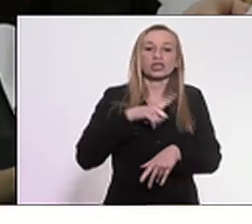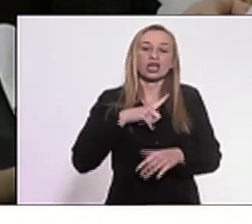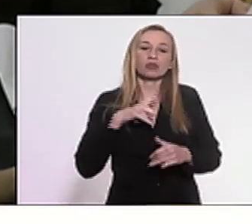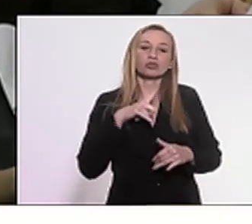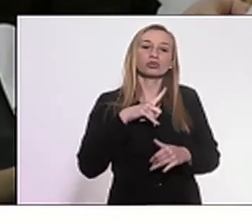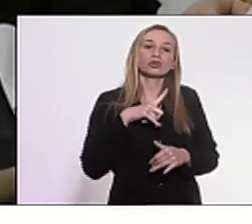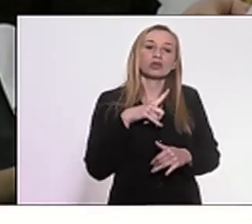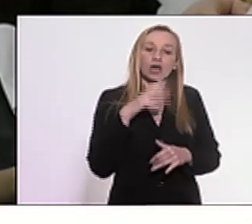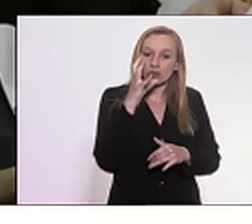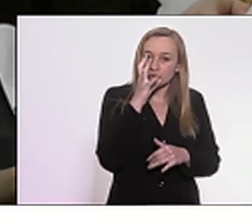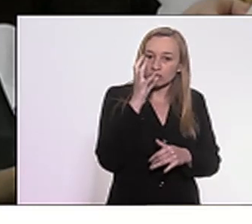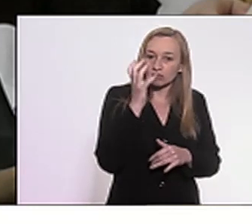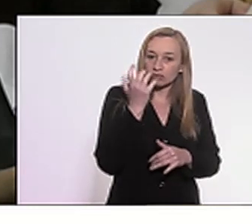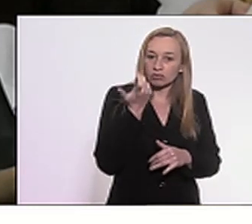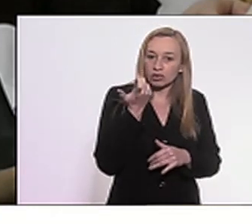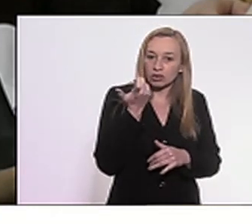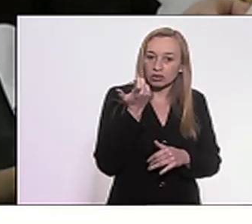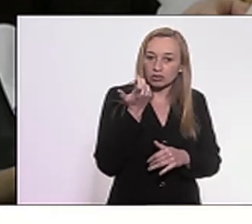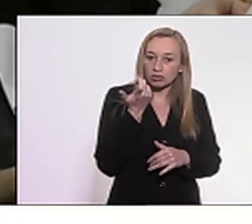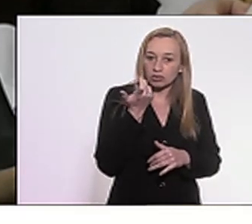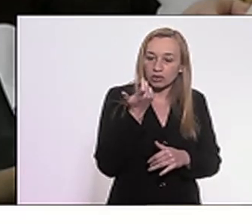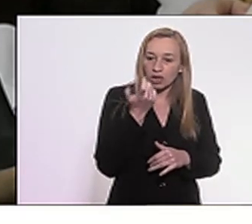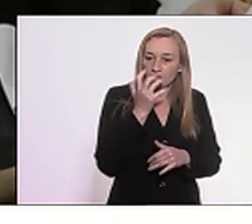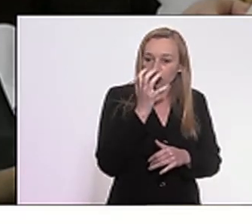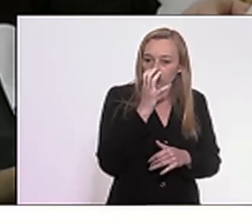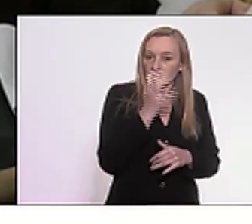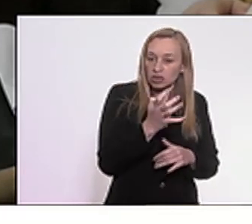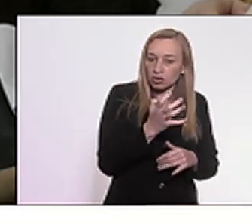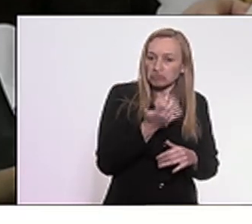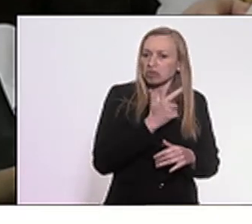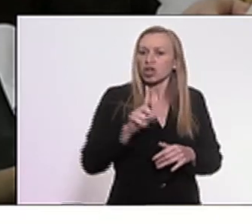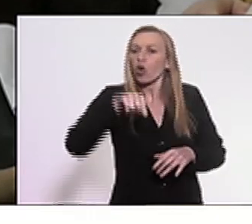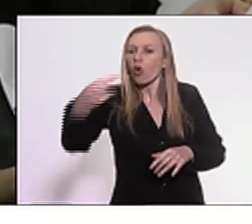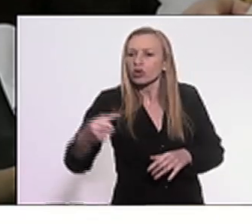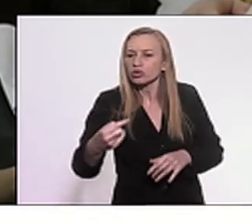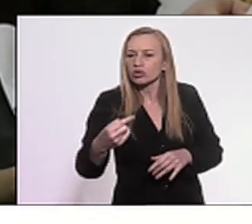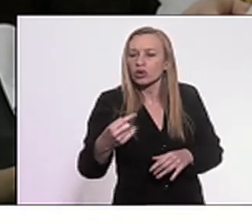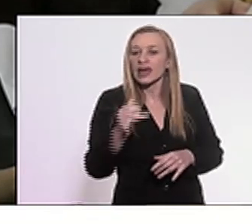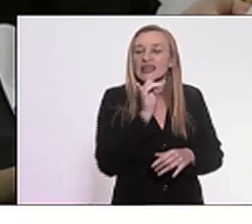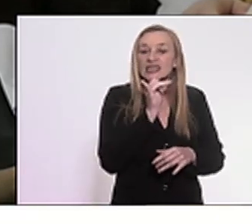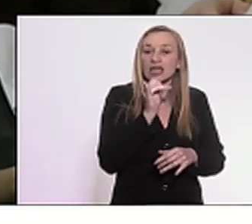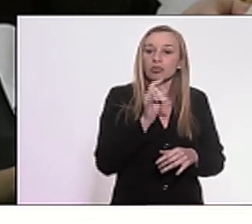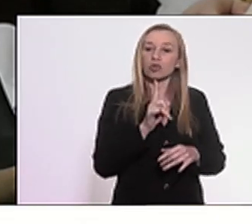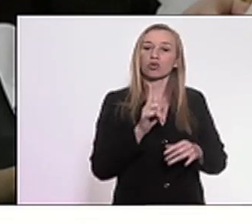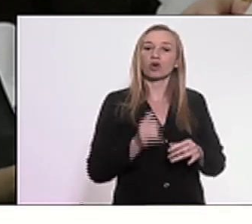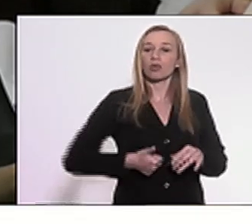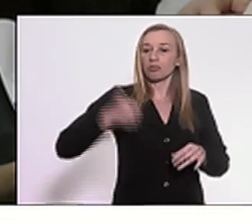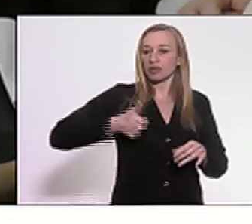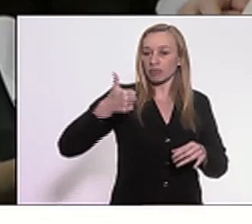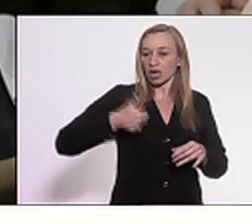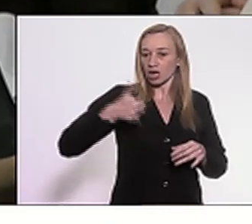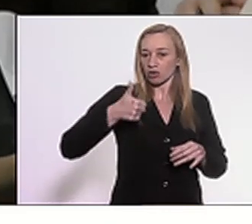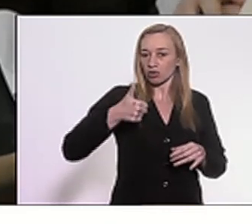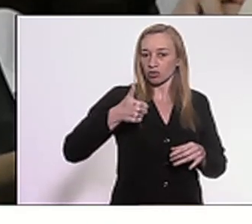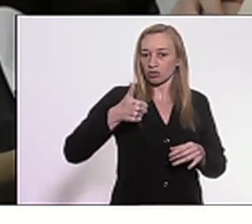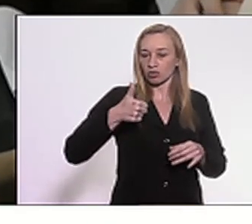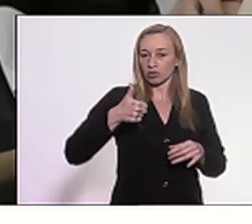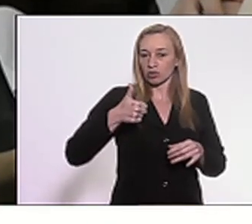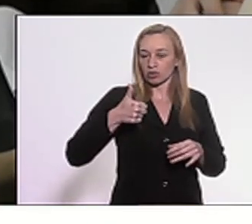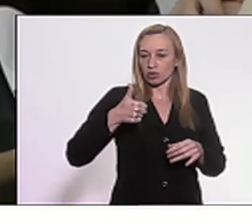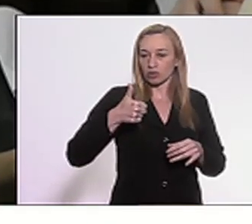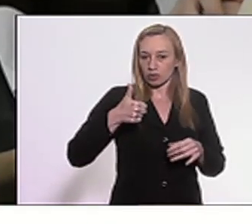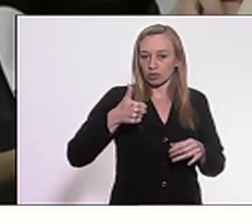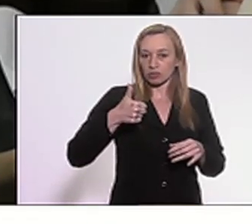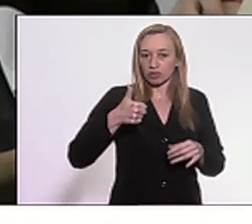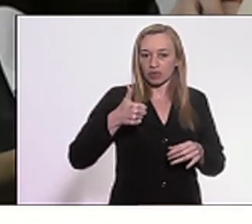do Estado, não existe outro exemplo. Então, é um grande avanço que a gente teve dentro do Ministério Público e que a